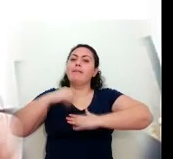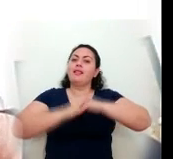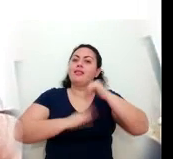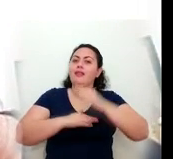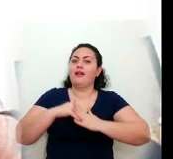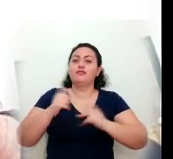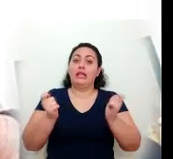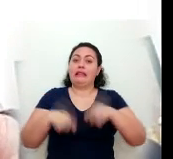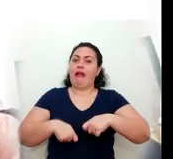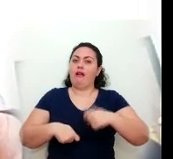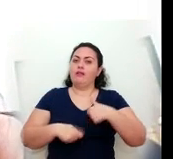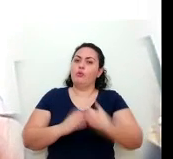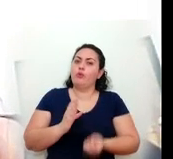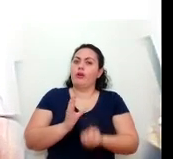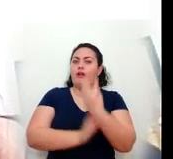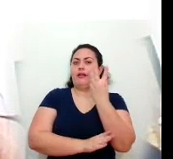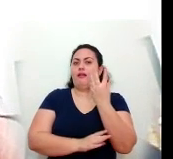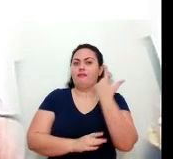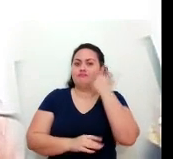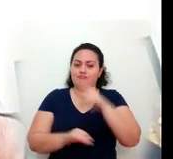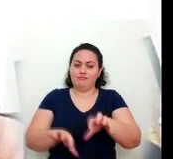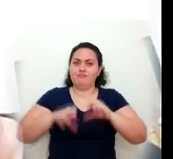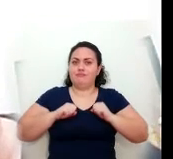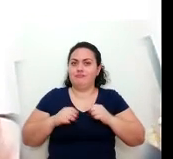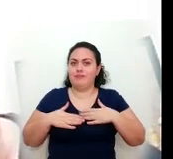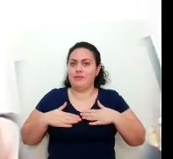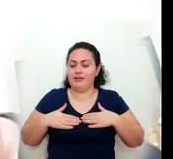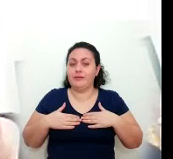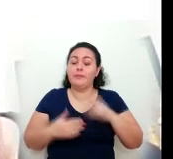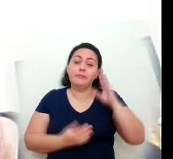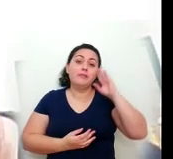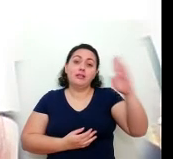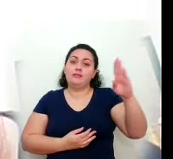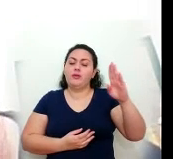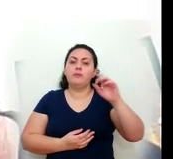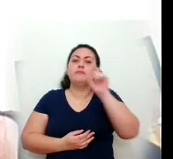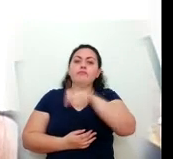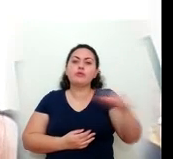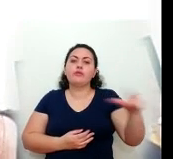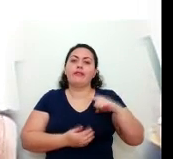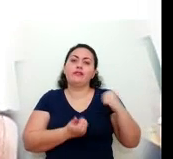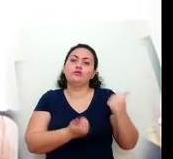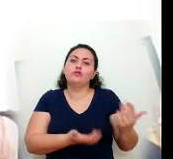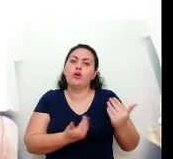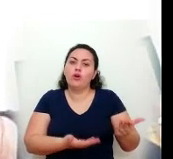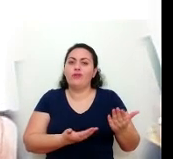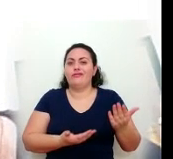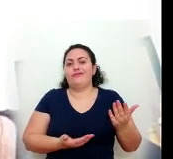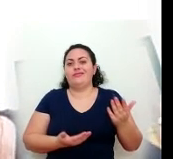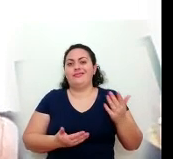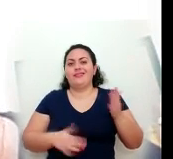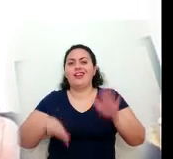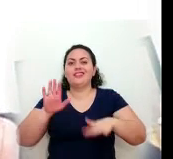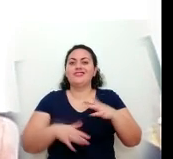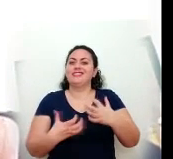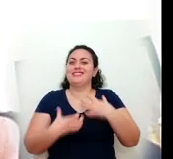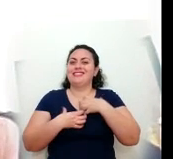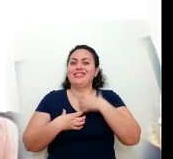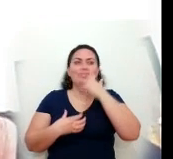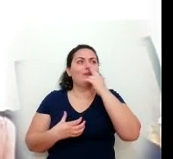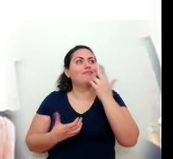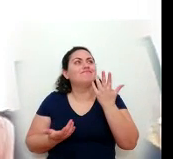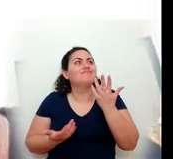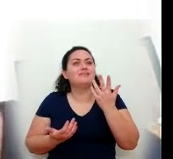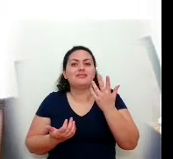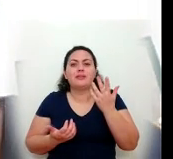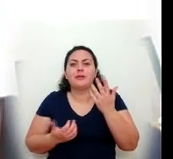gente pode desenvolver, adquirir, assim. Então, acho que especialmente para quem é mais jovem, daqui a pouco é isso, assim, né? Esse movimento de